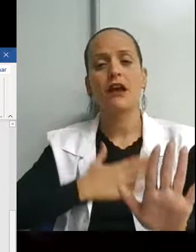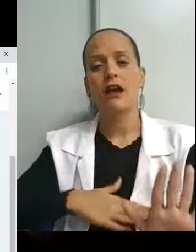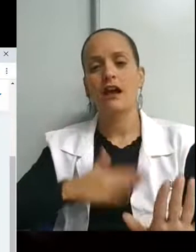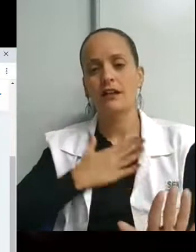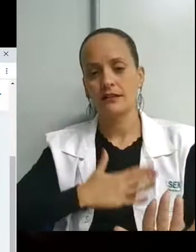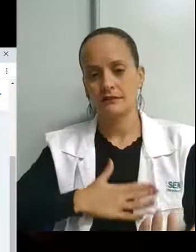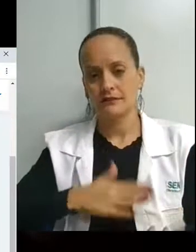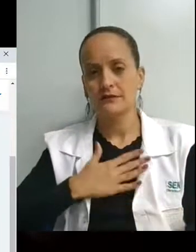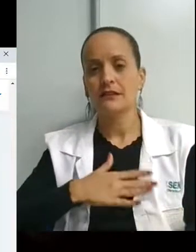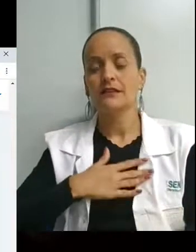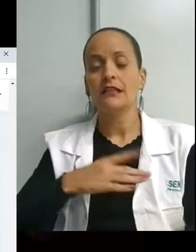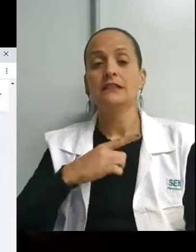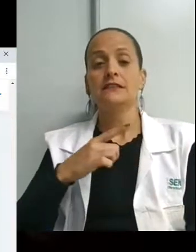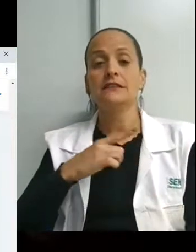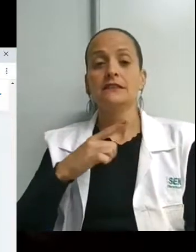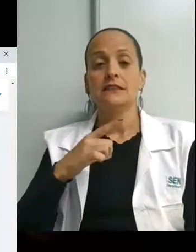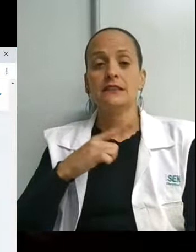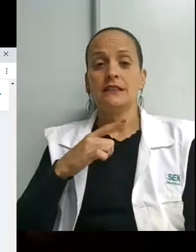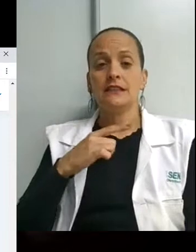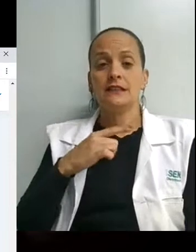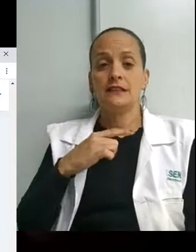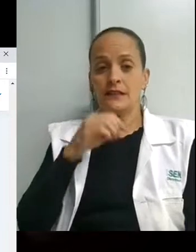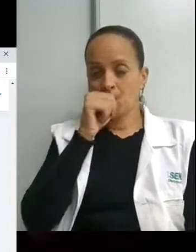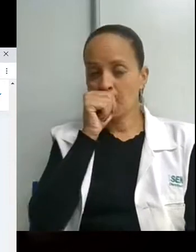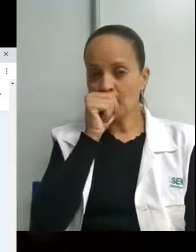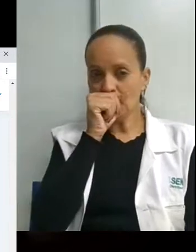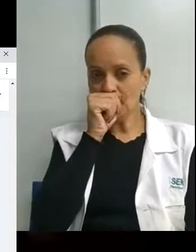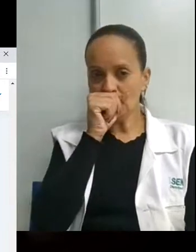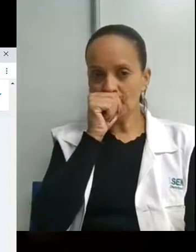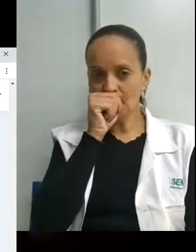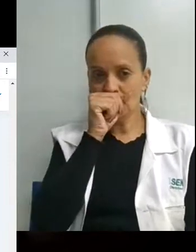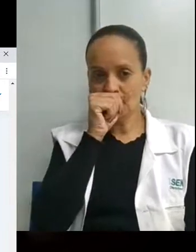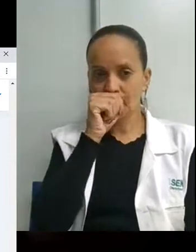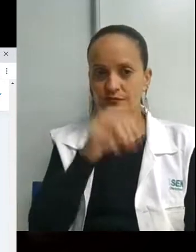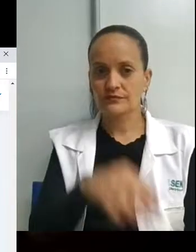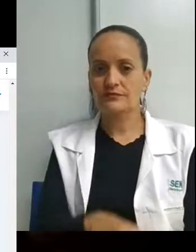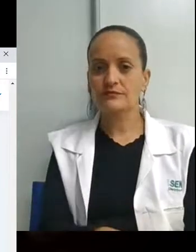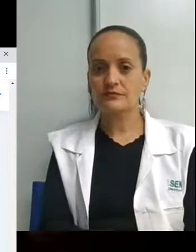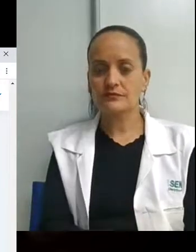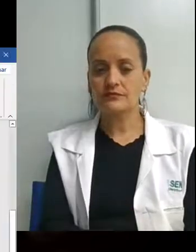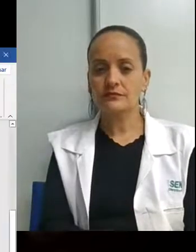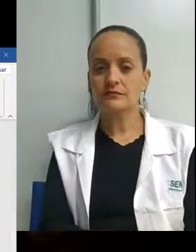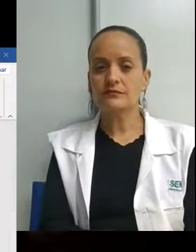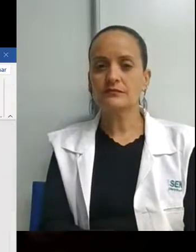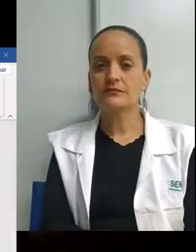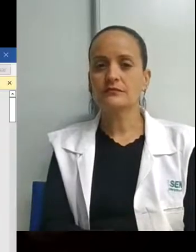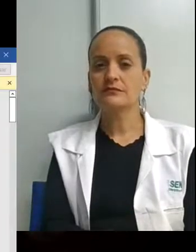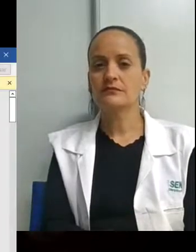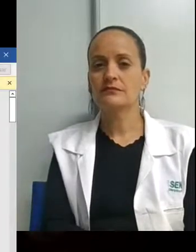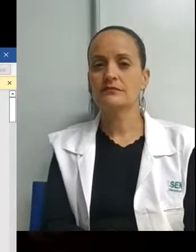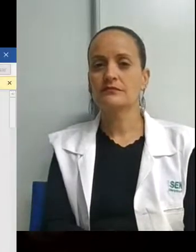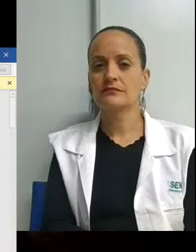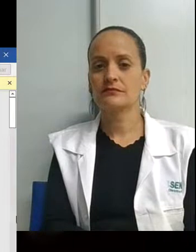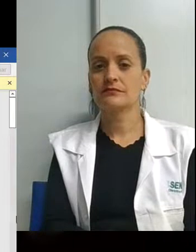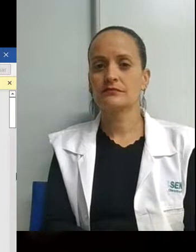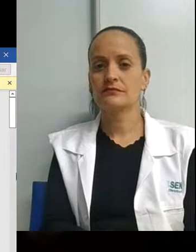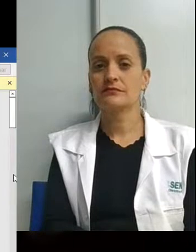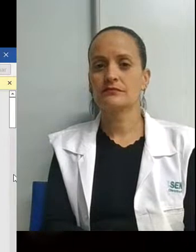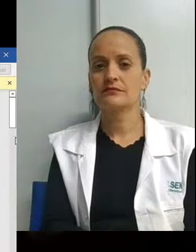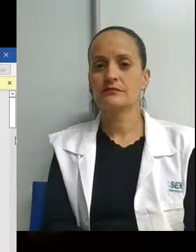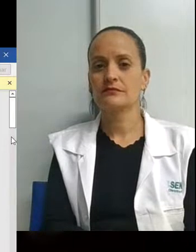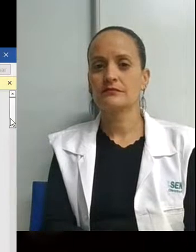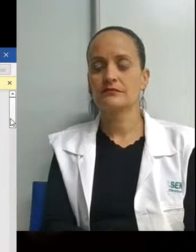vocês a atividade, ó. A SAP... Aí foi um quebra-cabeça. Hã? Aí foi um quebra-cabeça. É, Pega sabe